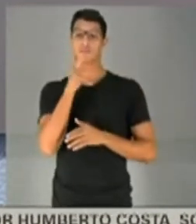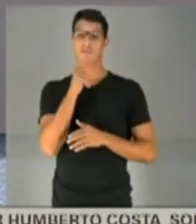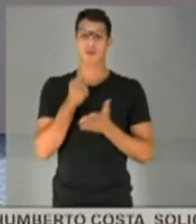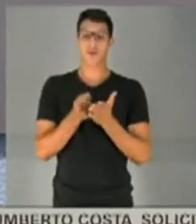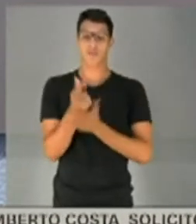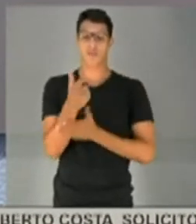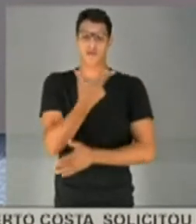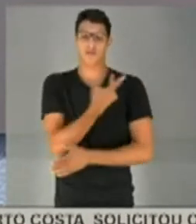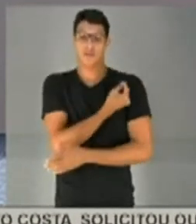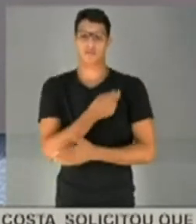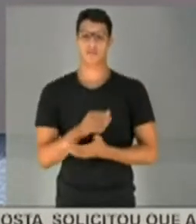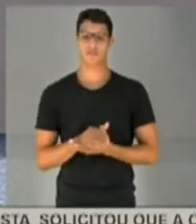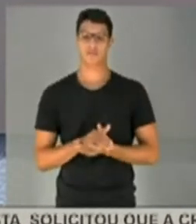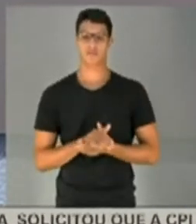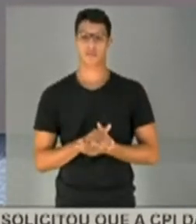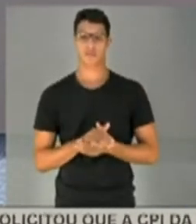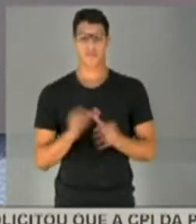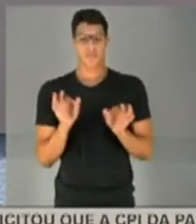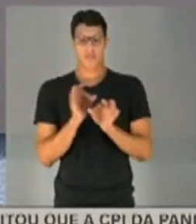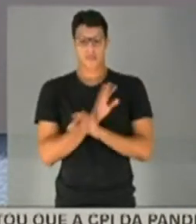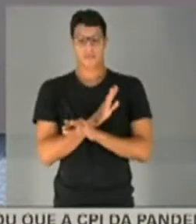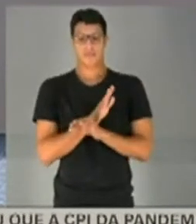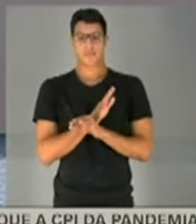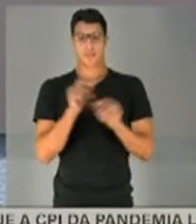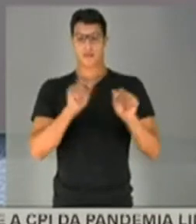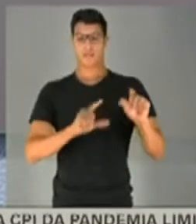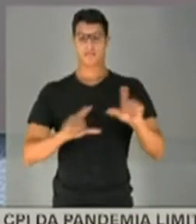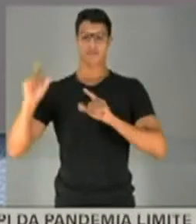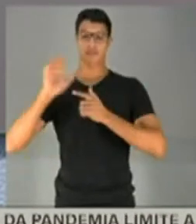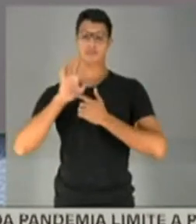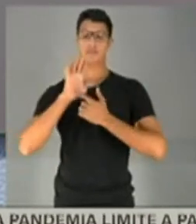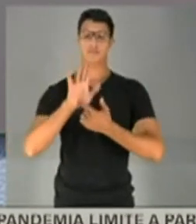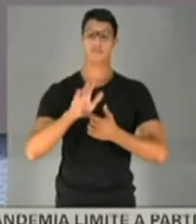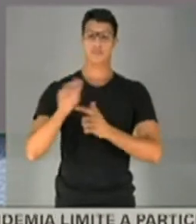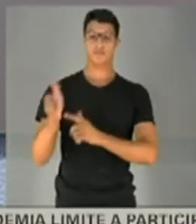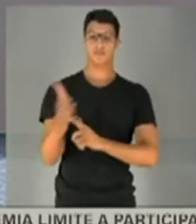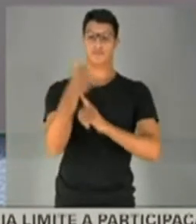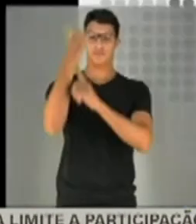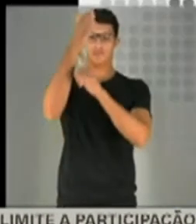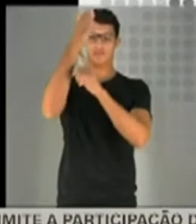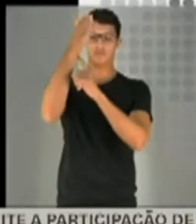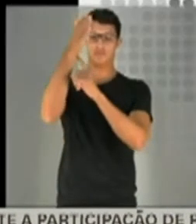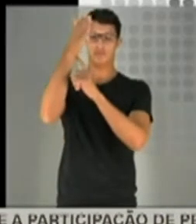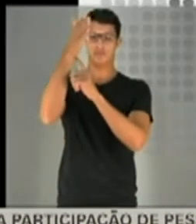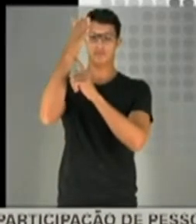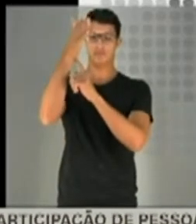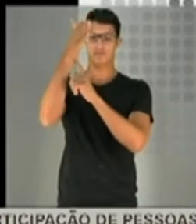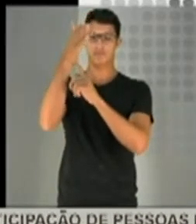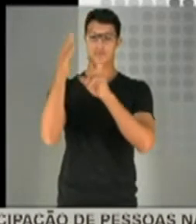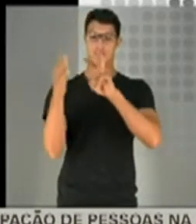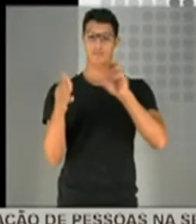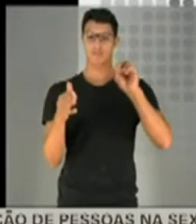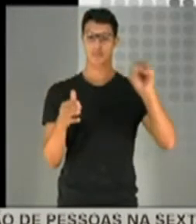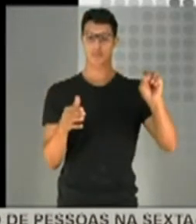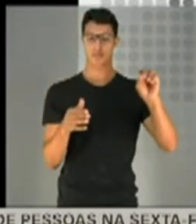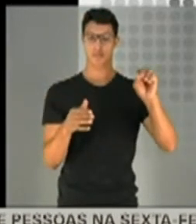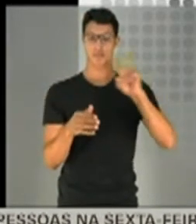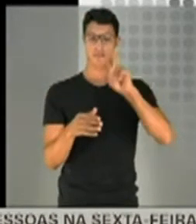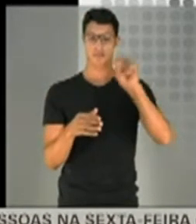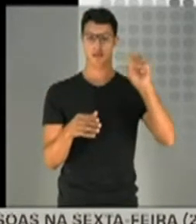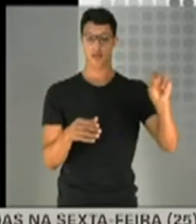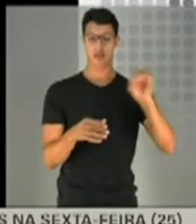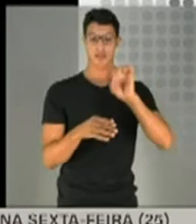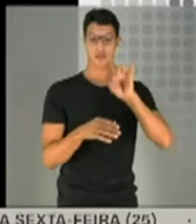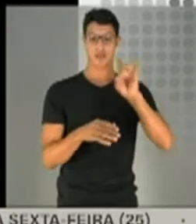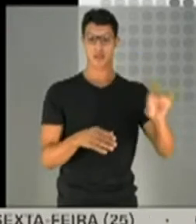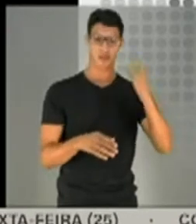vacinas. Então, eu encerro com esse slide que mostra a bandeira brasileira com 500 pontinhos representando cada